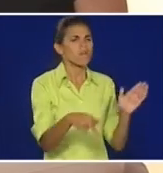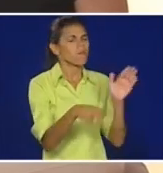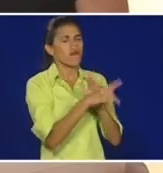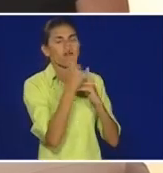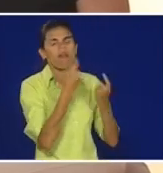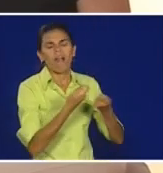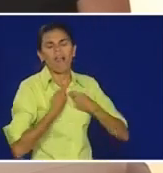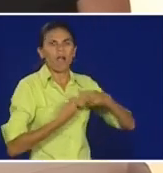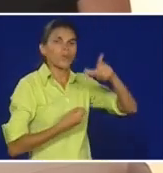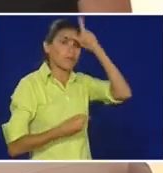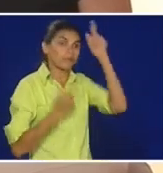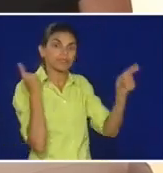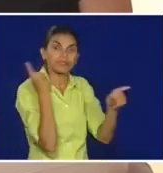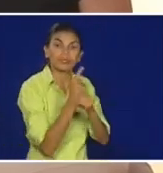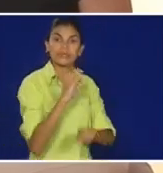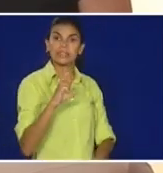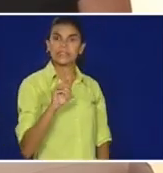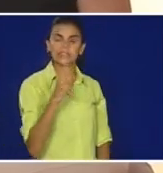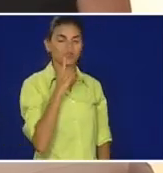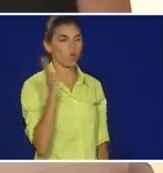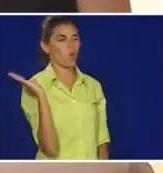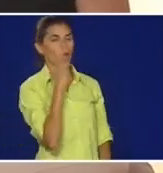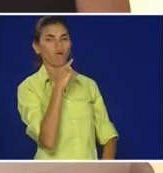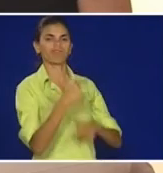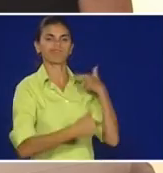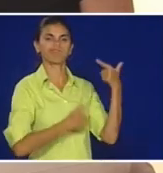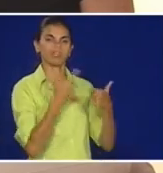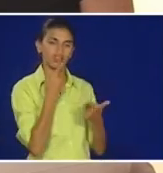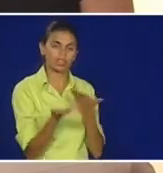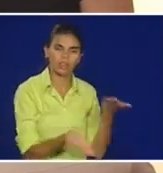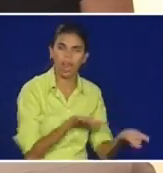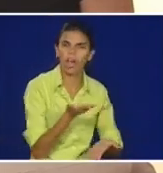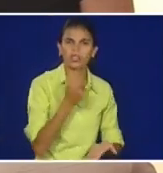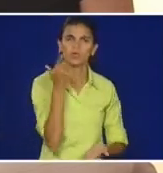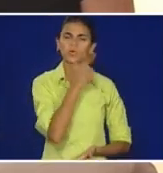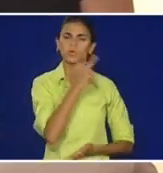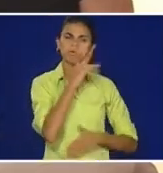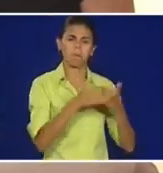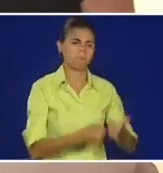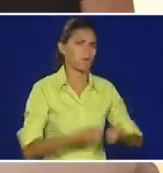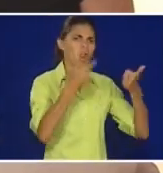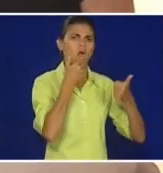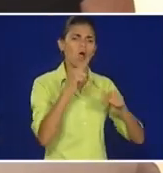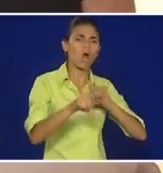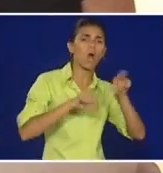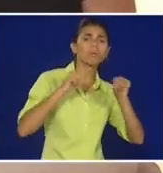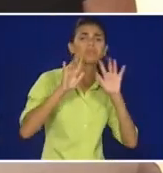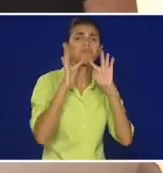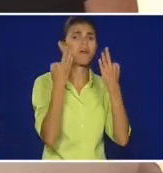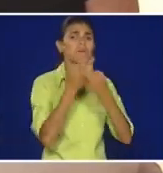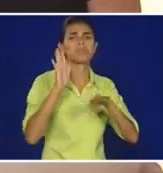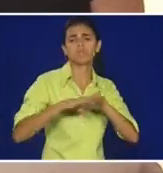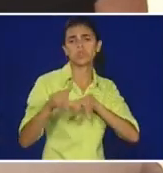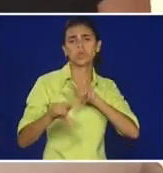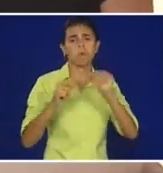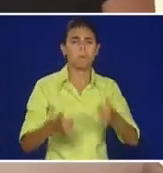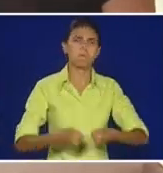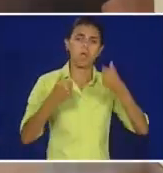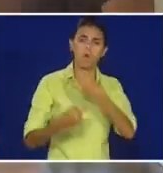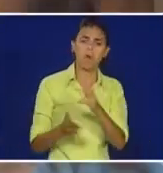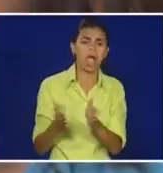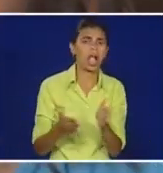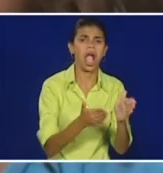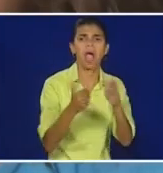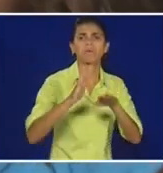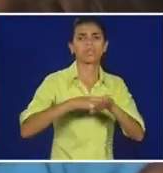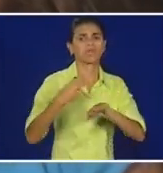o problema, mais fácil é tratar, melhores são os resultados, mais opções a família tem para poder escolher o caminho para cuidar